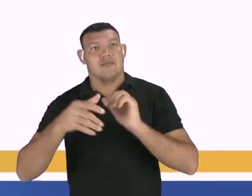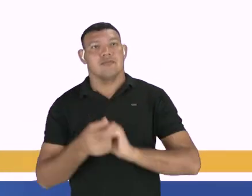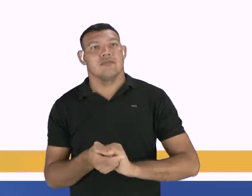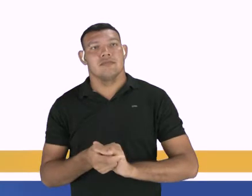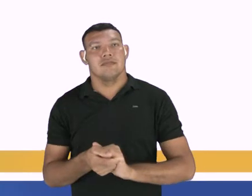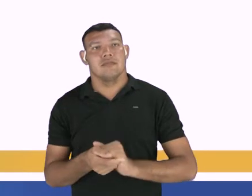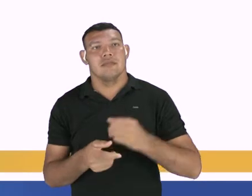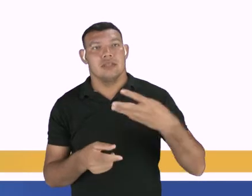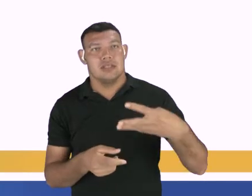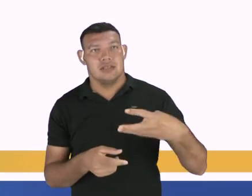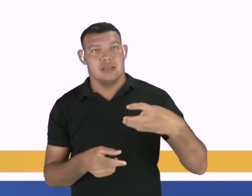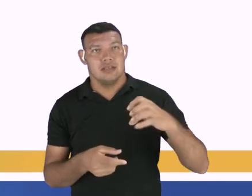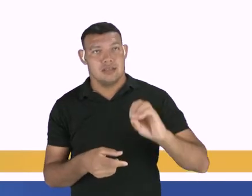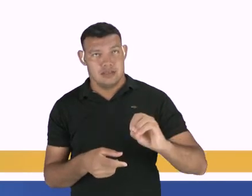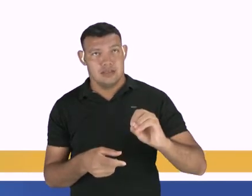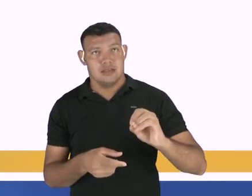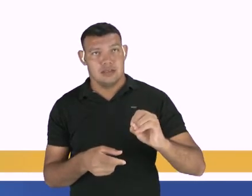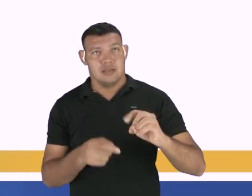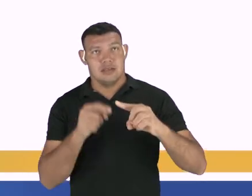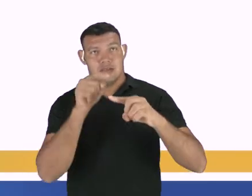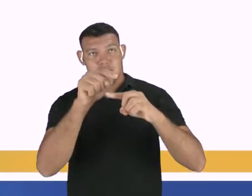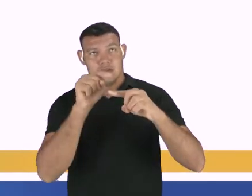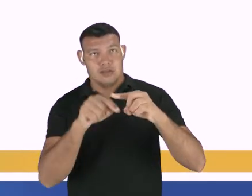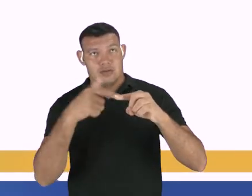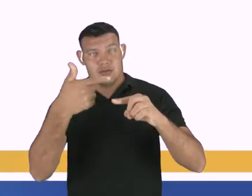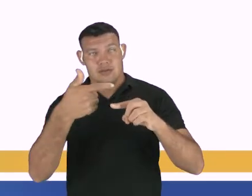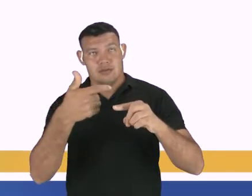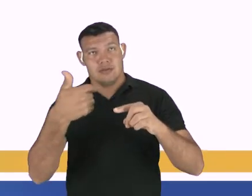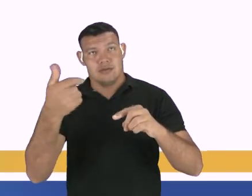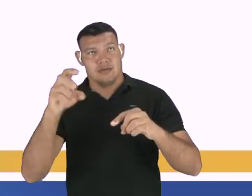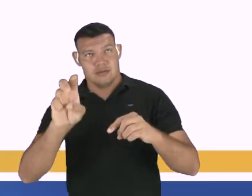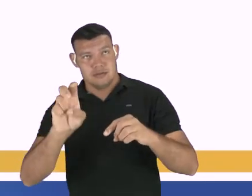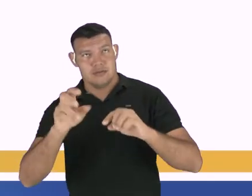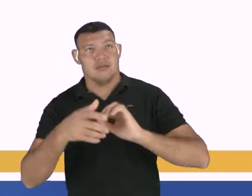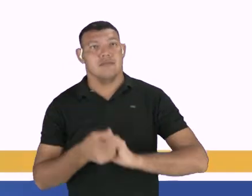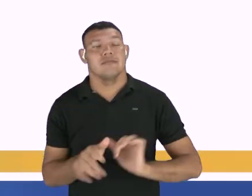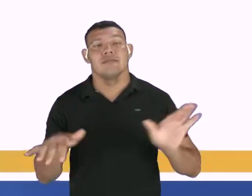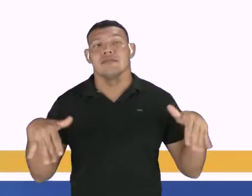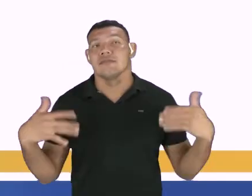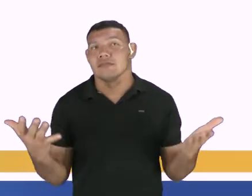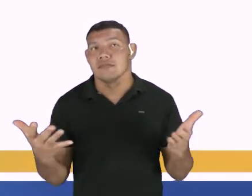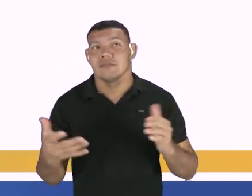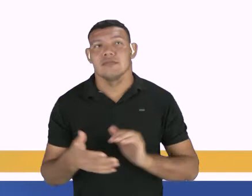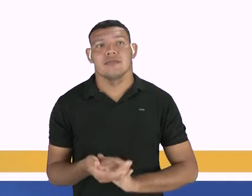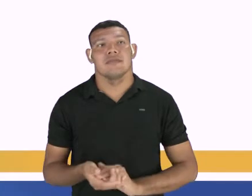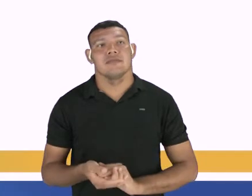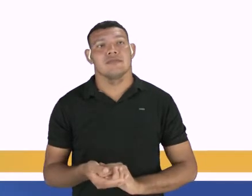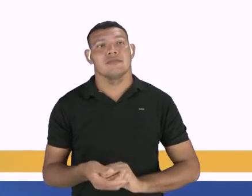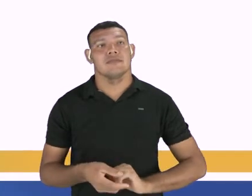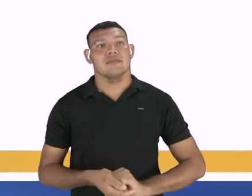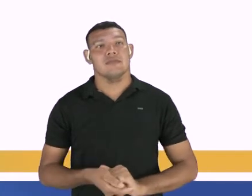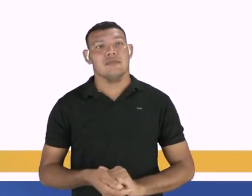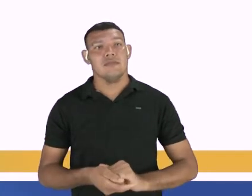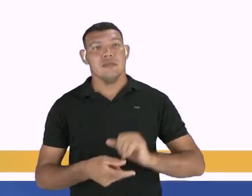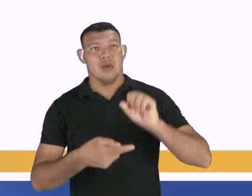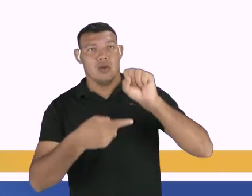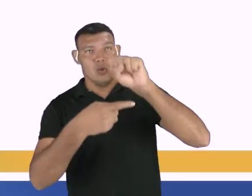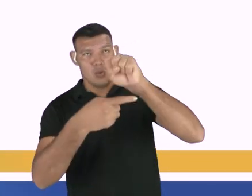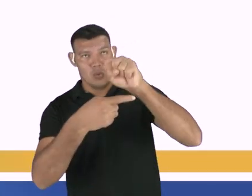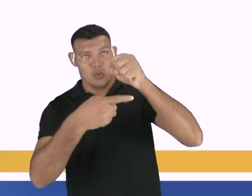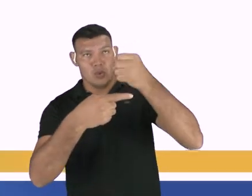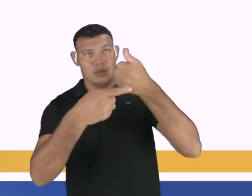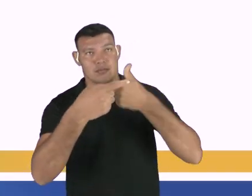Então, 8 15avos já na forma simplificada. Então, portanto, 8 15avos dos alunos da